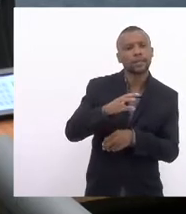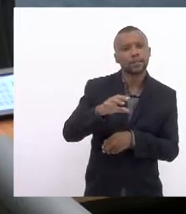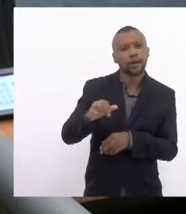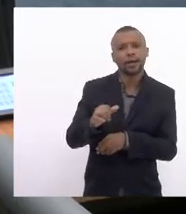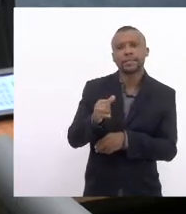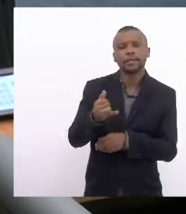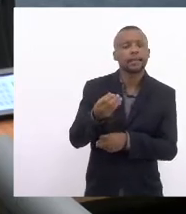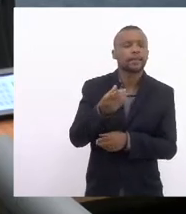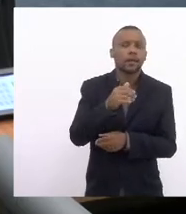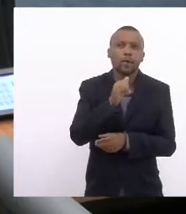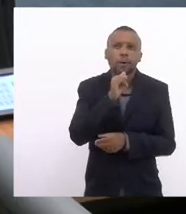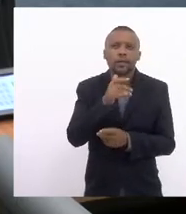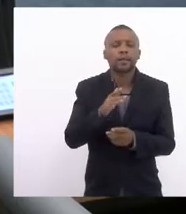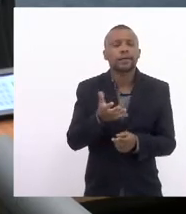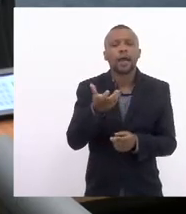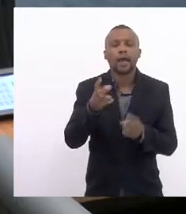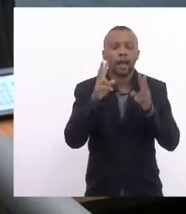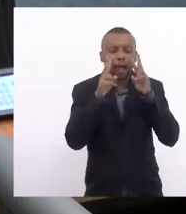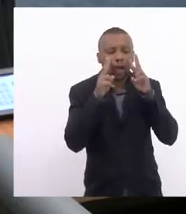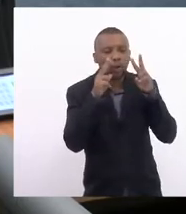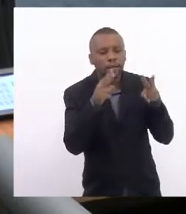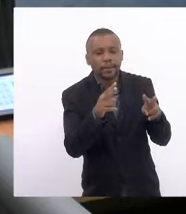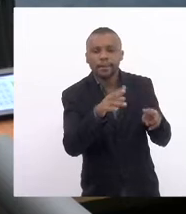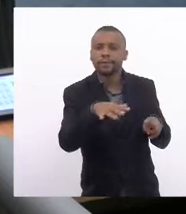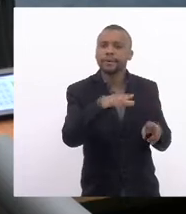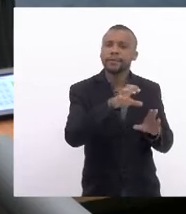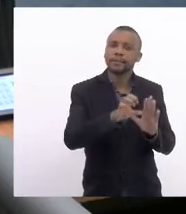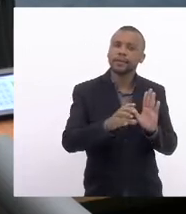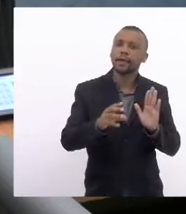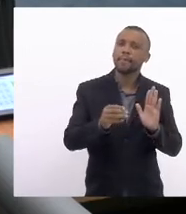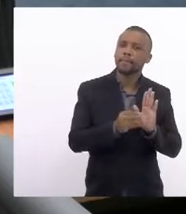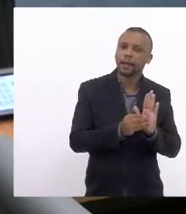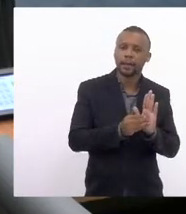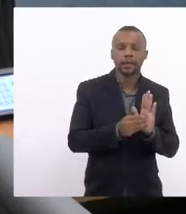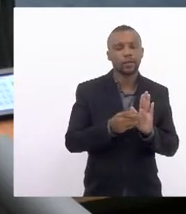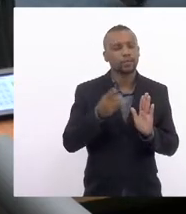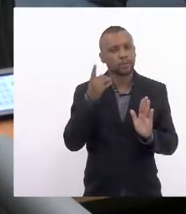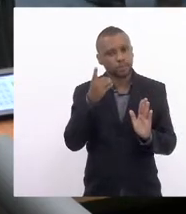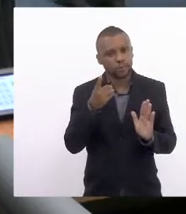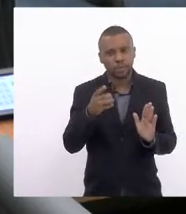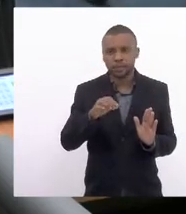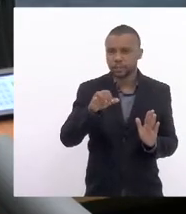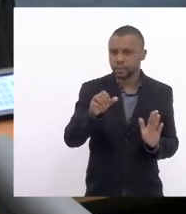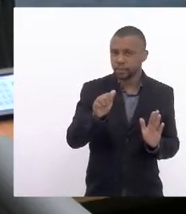exemplo, reconhecer essa emenda do deputado Jalmir Júnior, que é sim